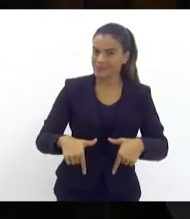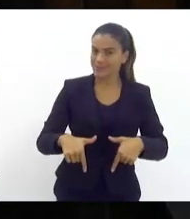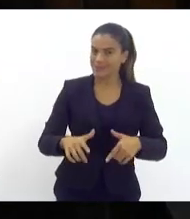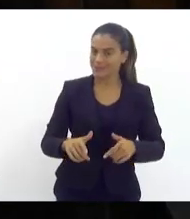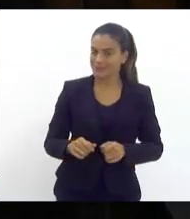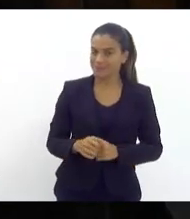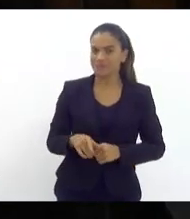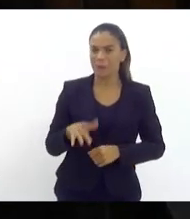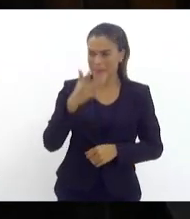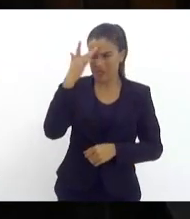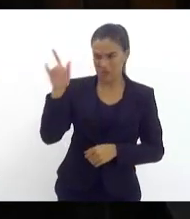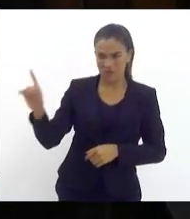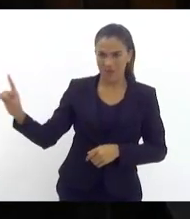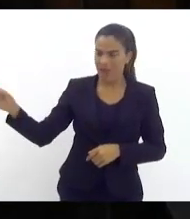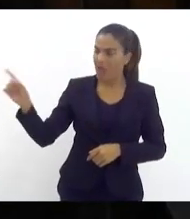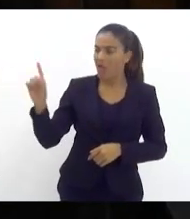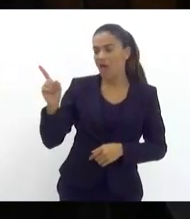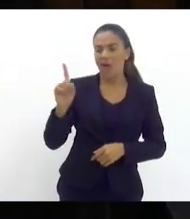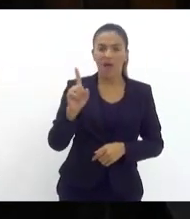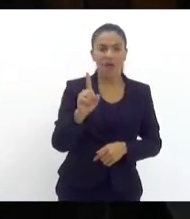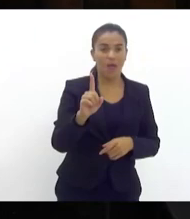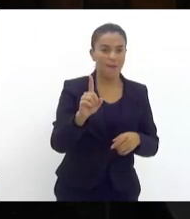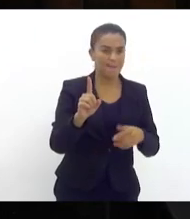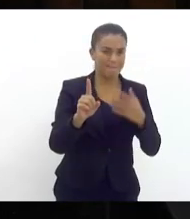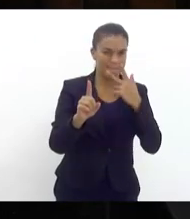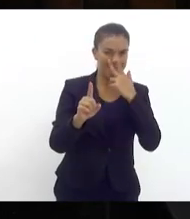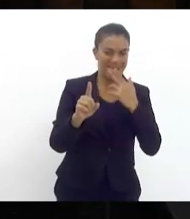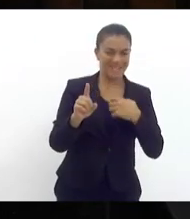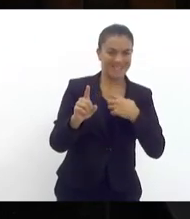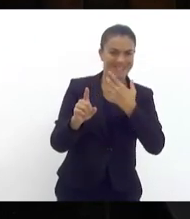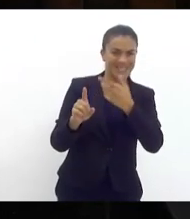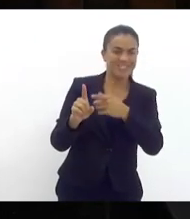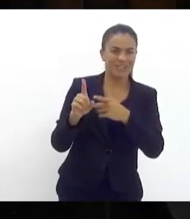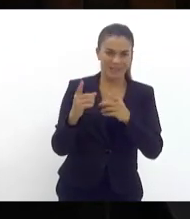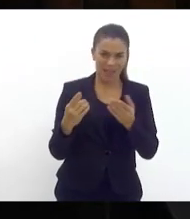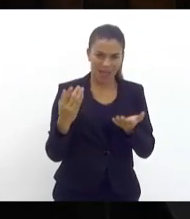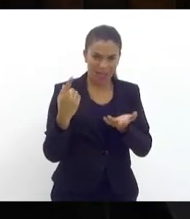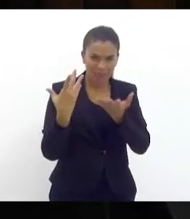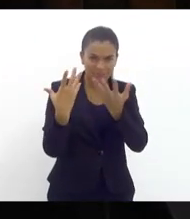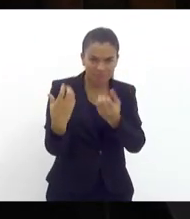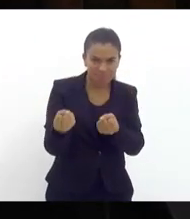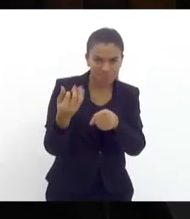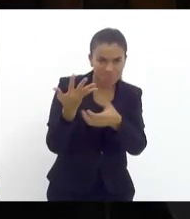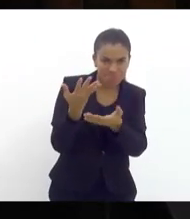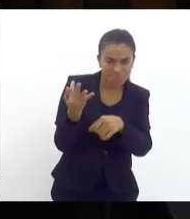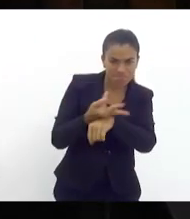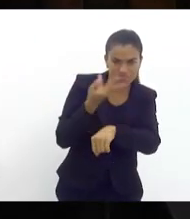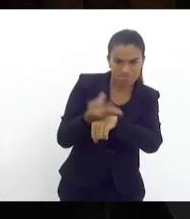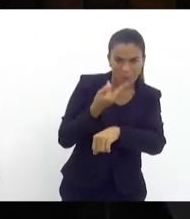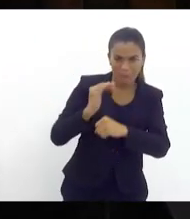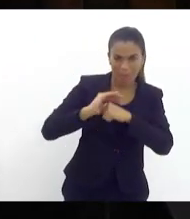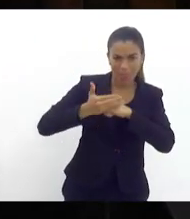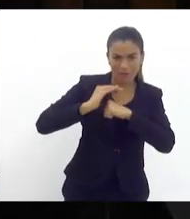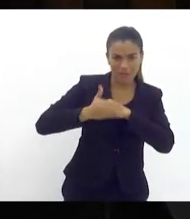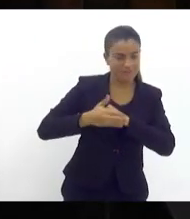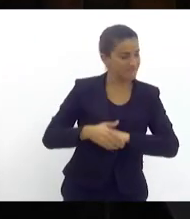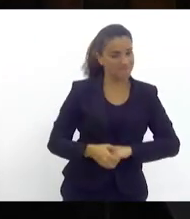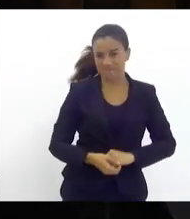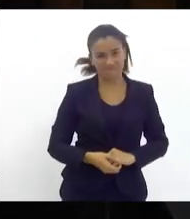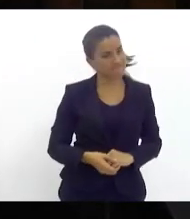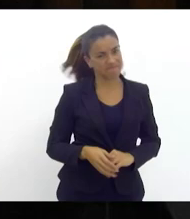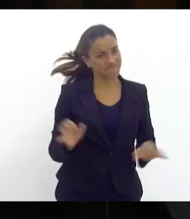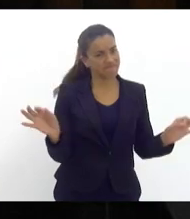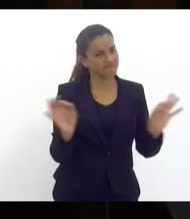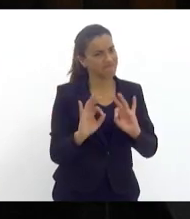chegar e achar que nós não estamos Contra isso achar que nós estamos num tolerar a pedofilia de jeito nenhum